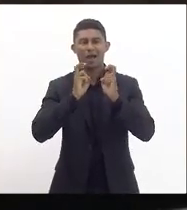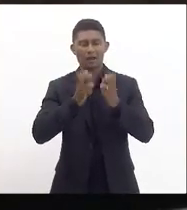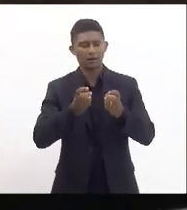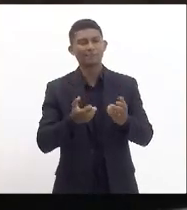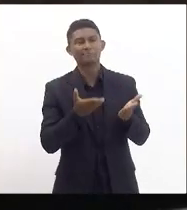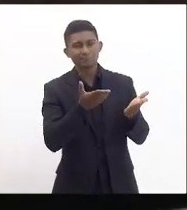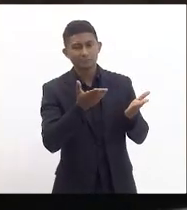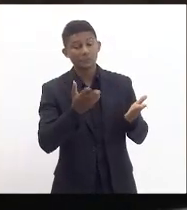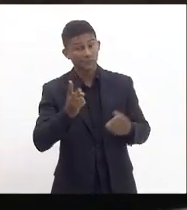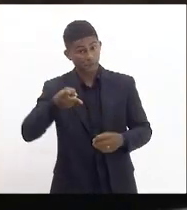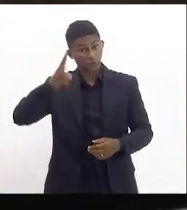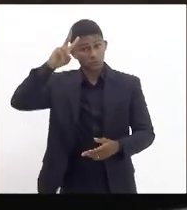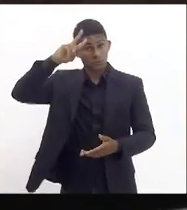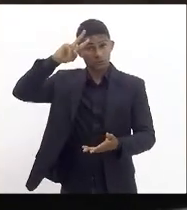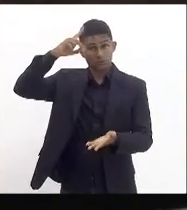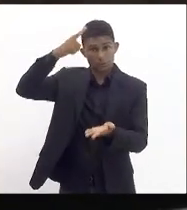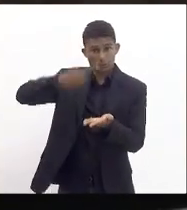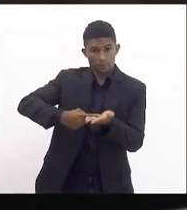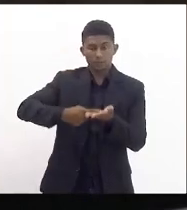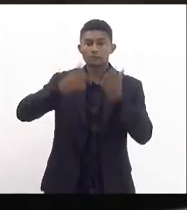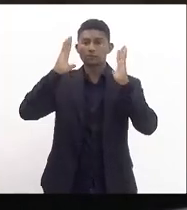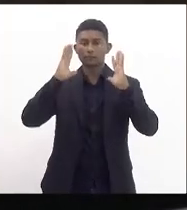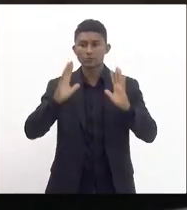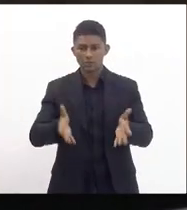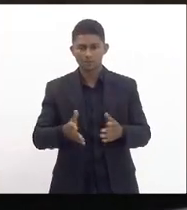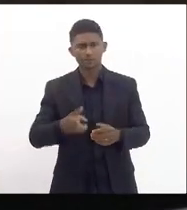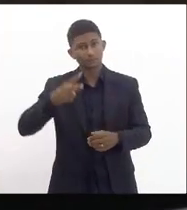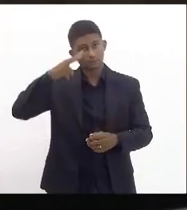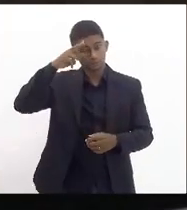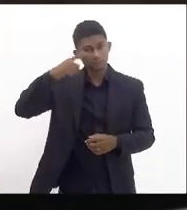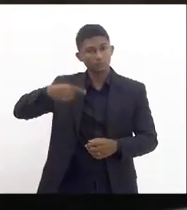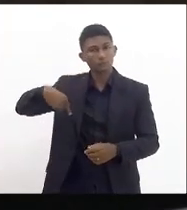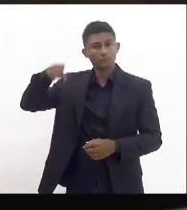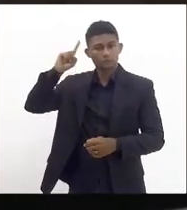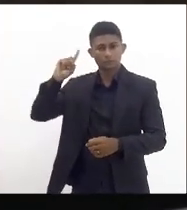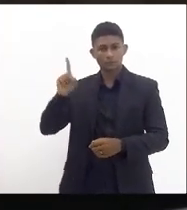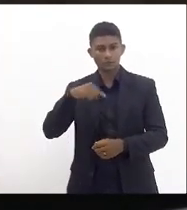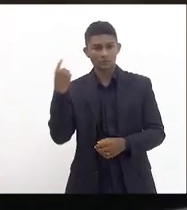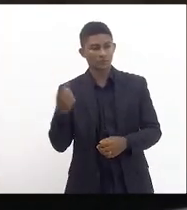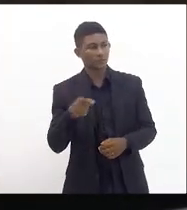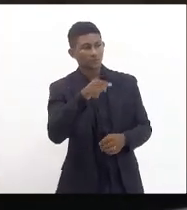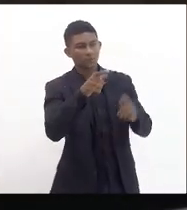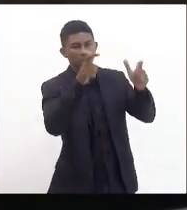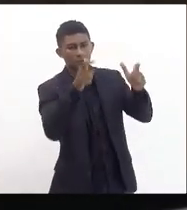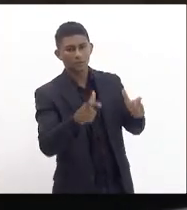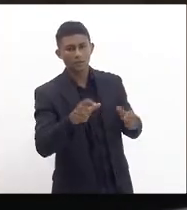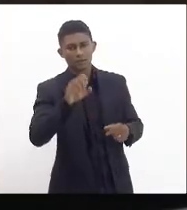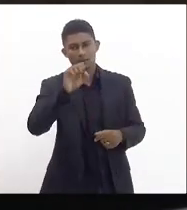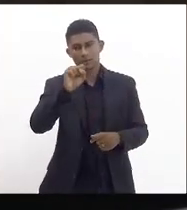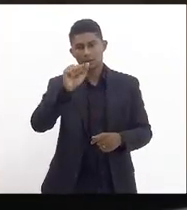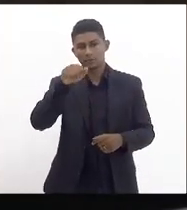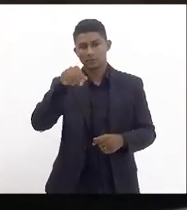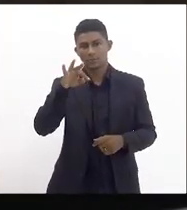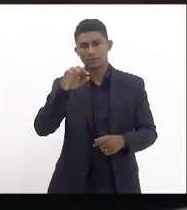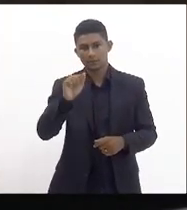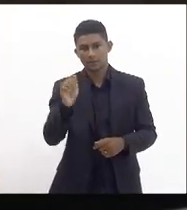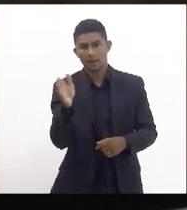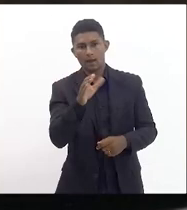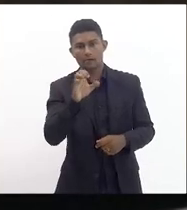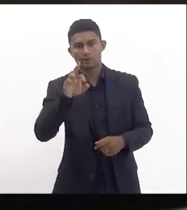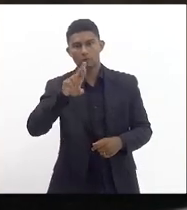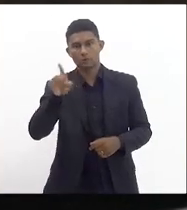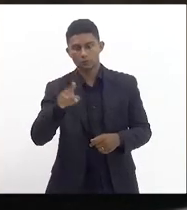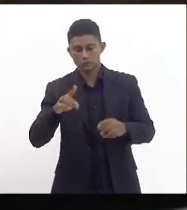para segunda-feira, presidente. Nós fizemos segunda-feira agora a ida até o ramal de Santa Cruz, os membros da Comissão